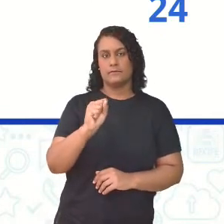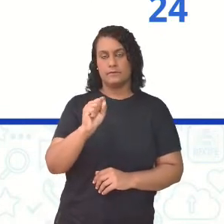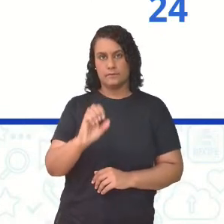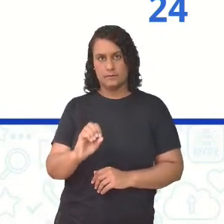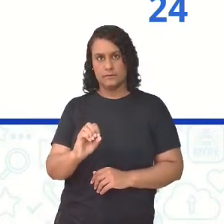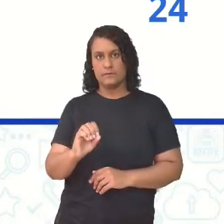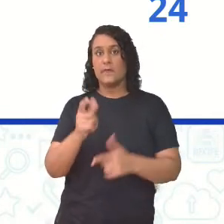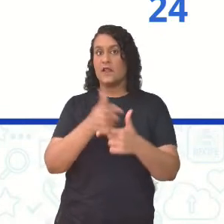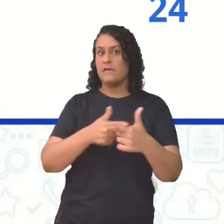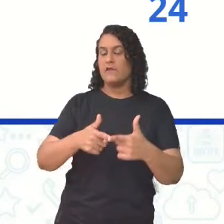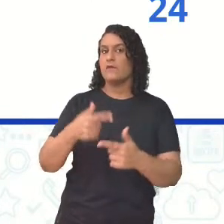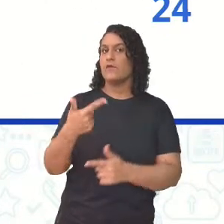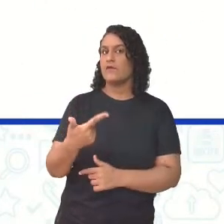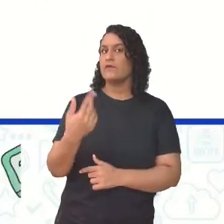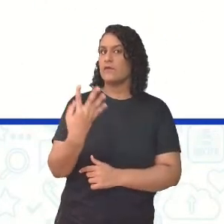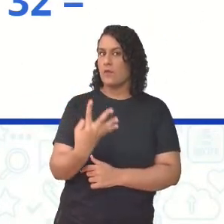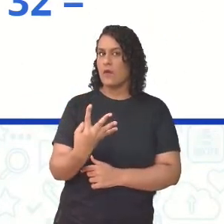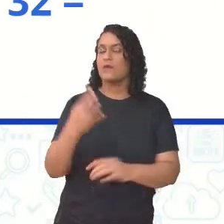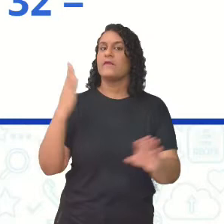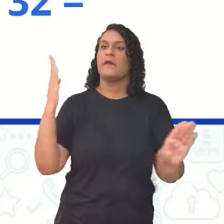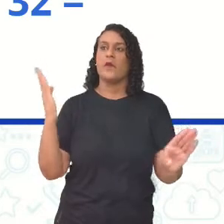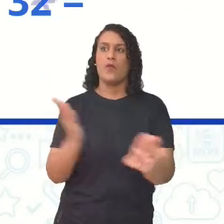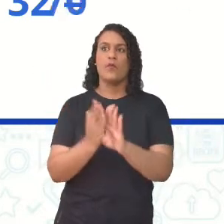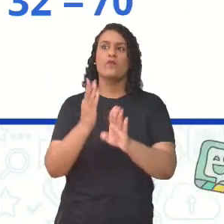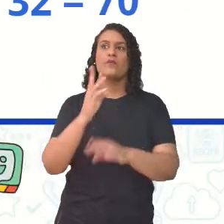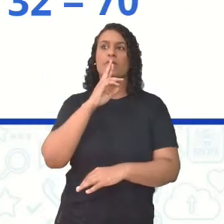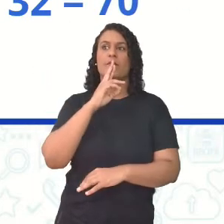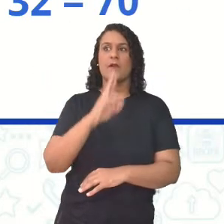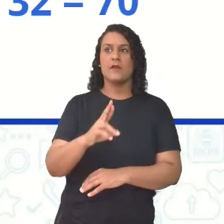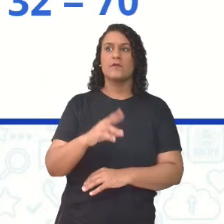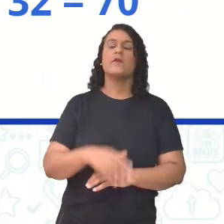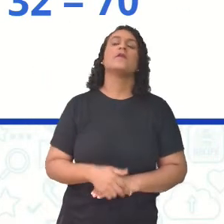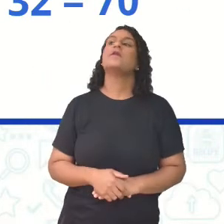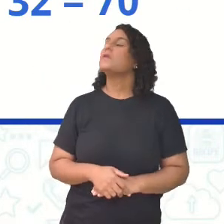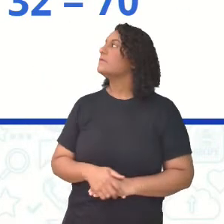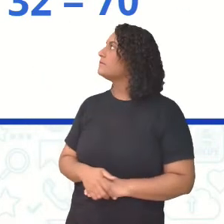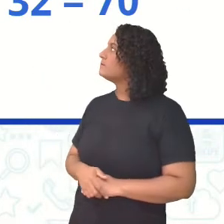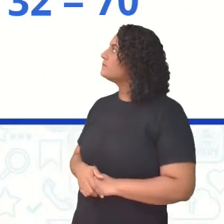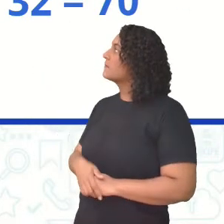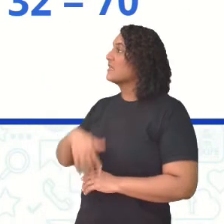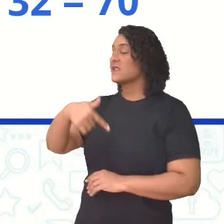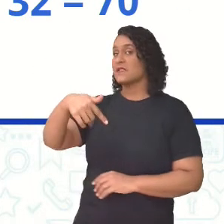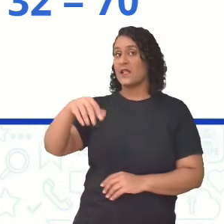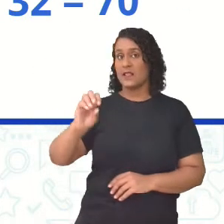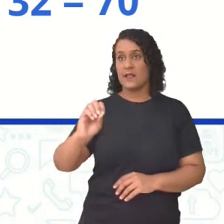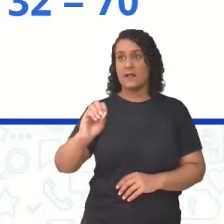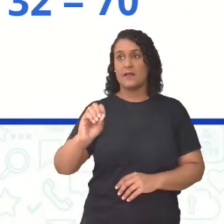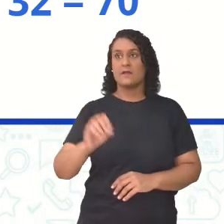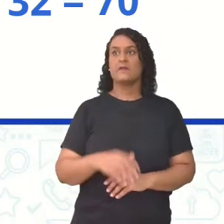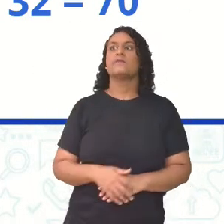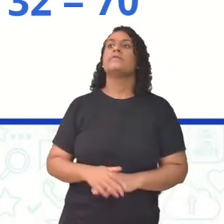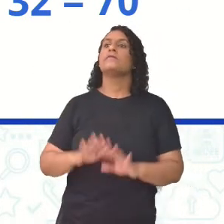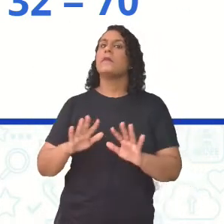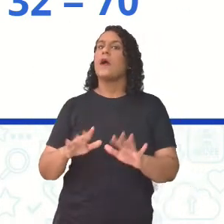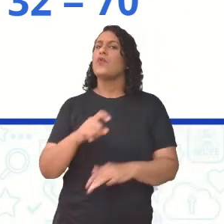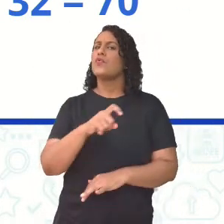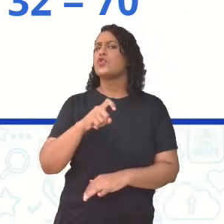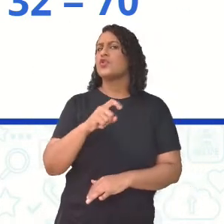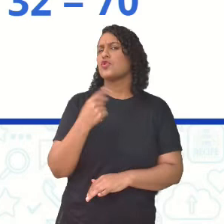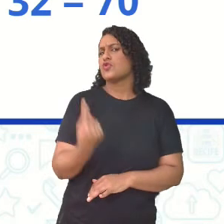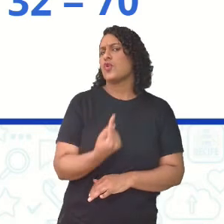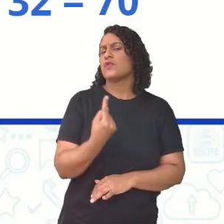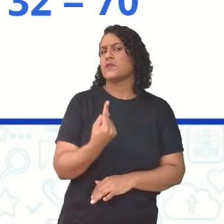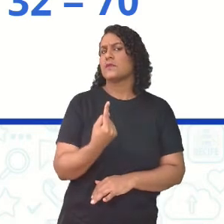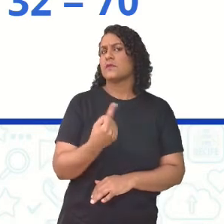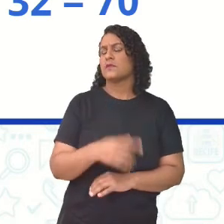1.680 por 24, aí vai ter uma resposta. E esse gabarito aí vai ser 70. E aí eu tenho que deixar o x sozinho. Quem é